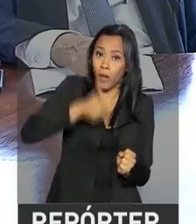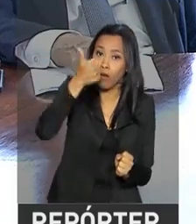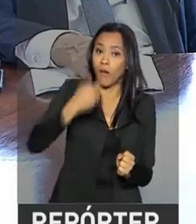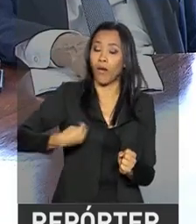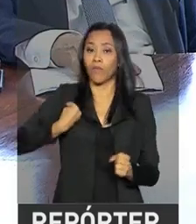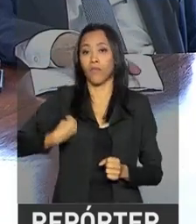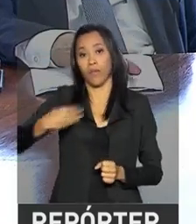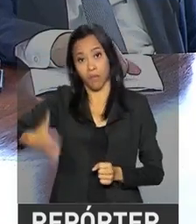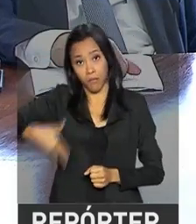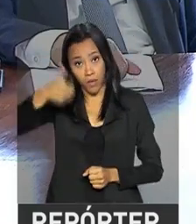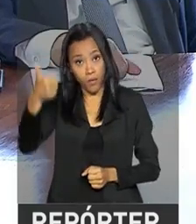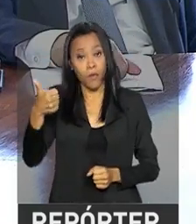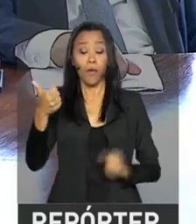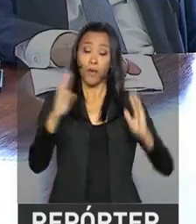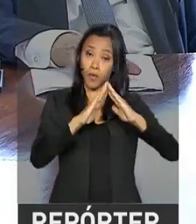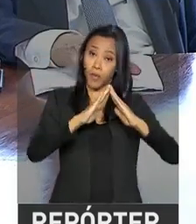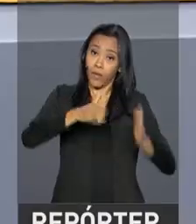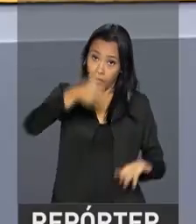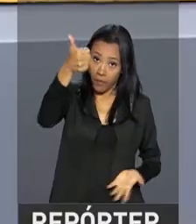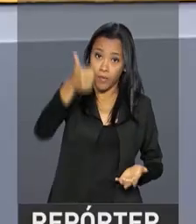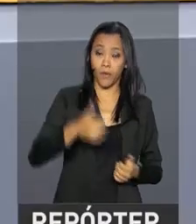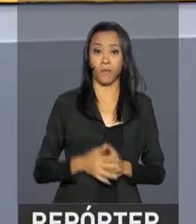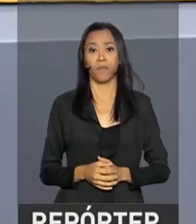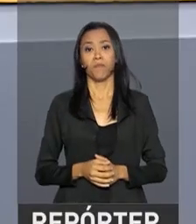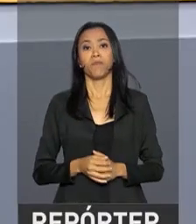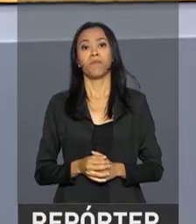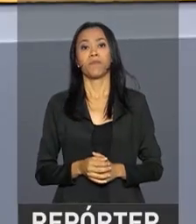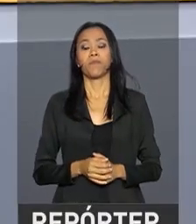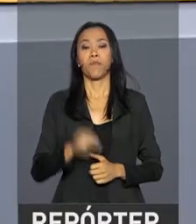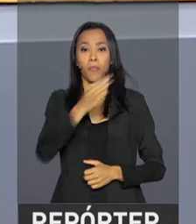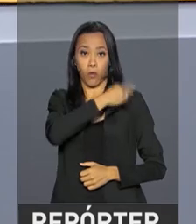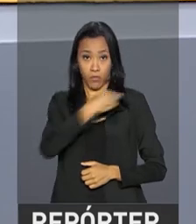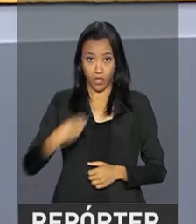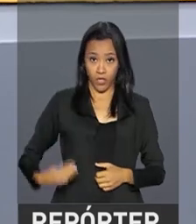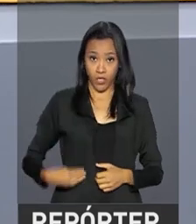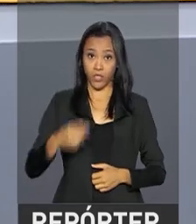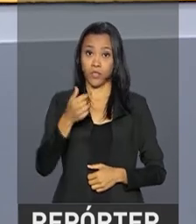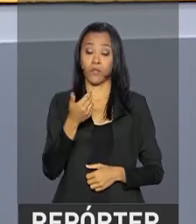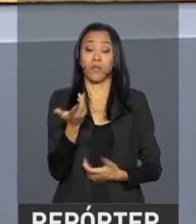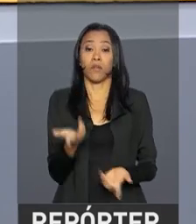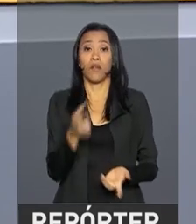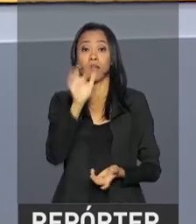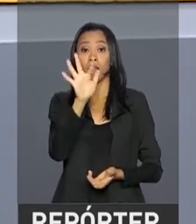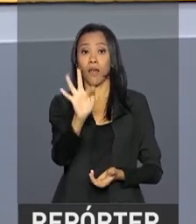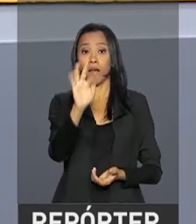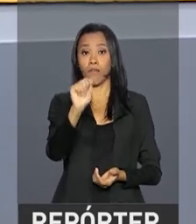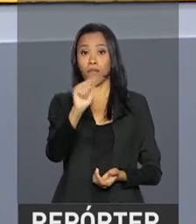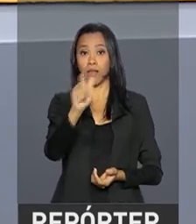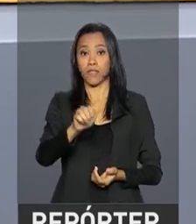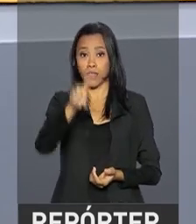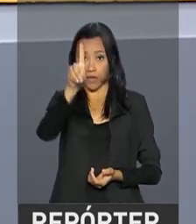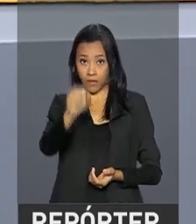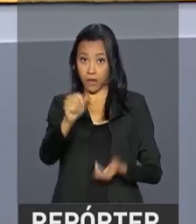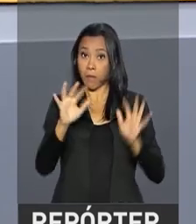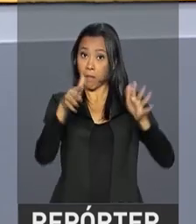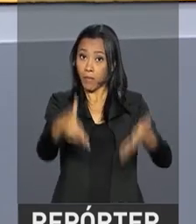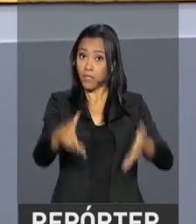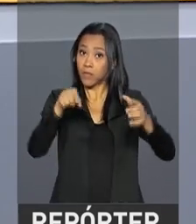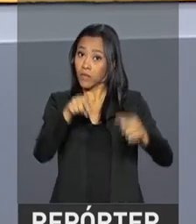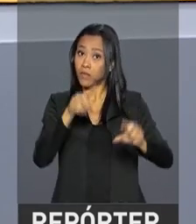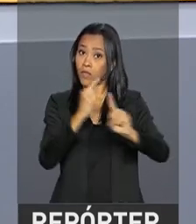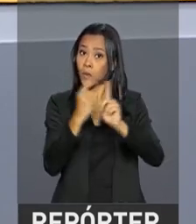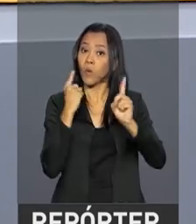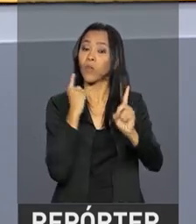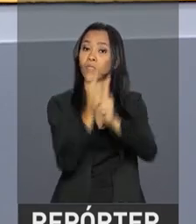possa morar melhor o ministro da fazenda henrique meirelles participou do encontro e também lembrou